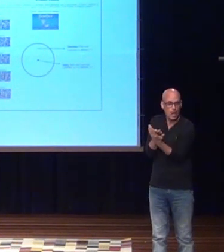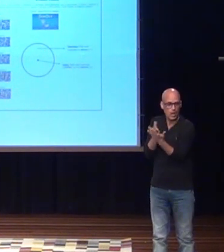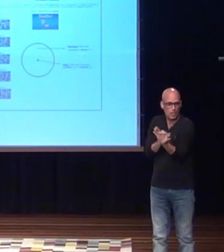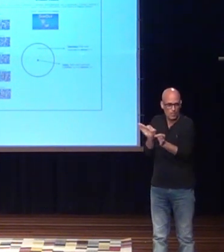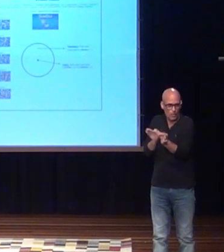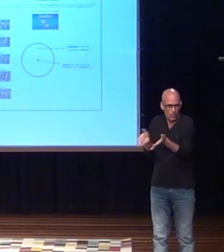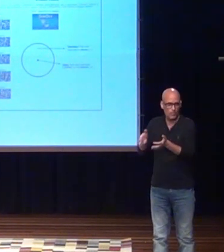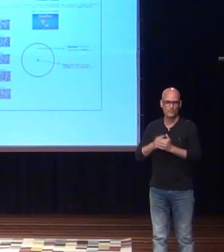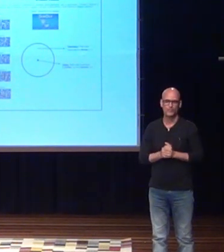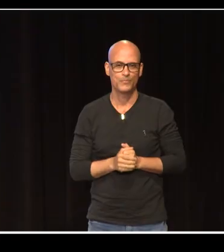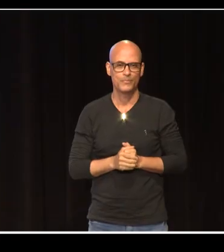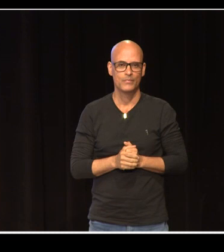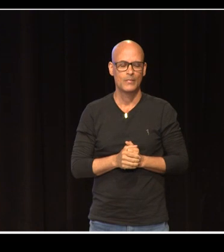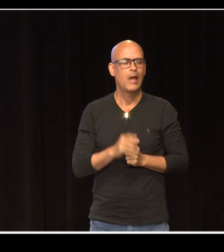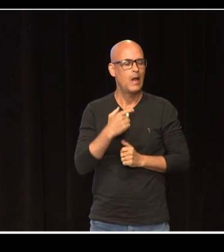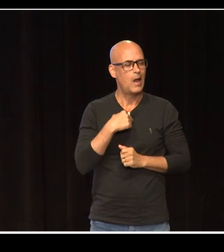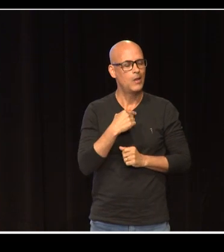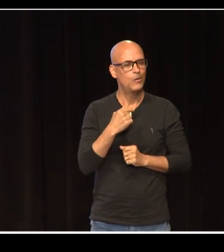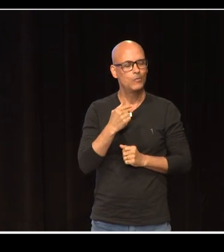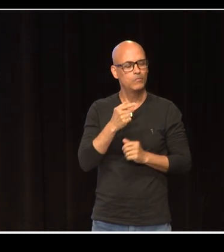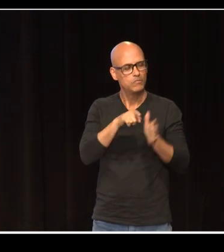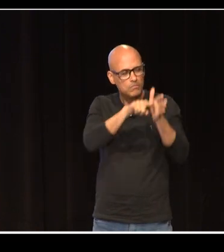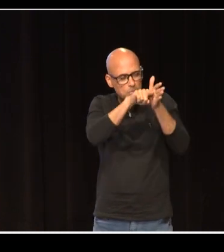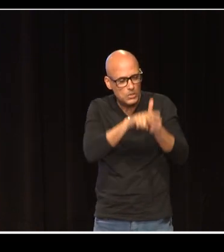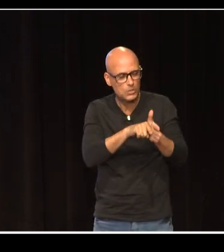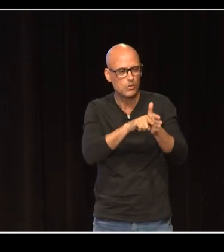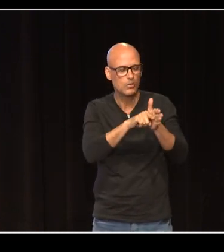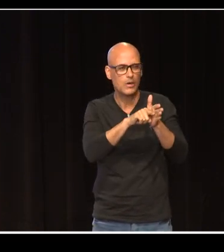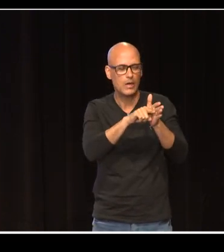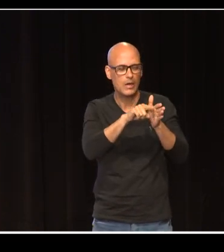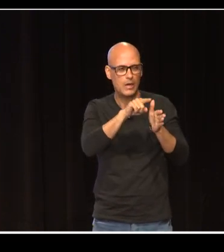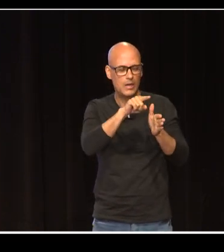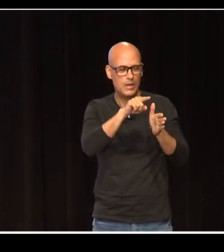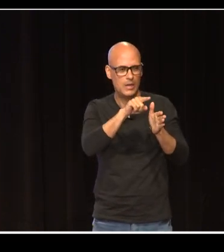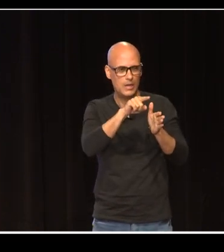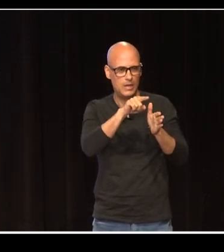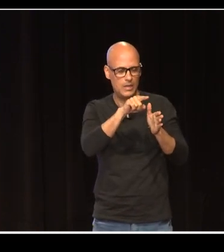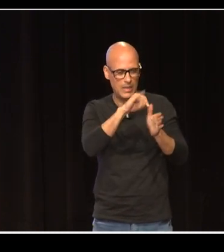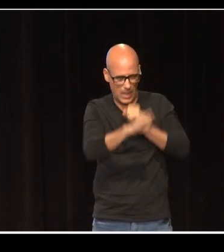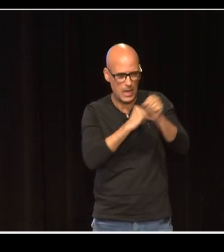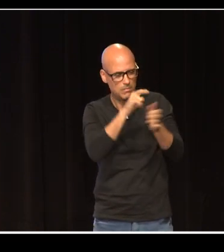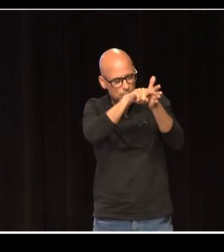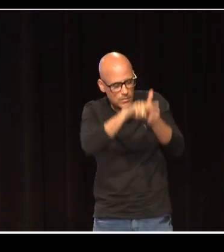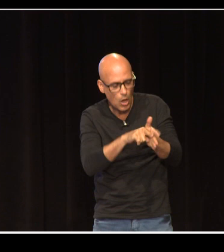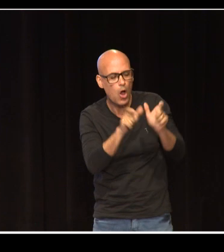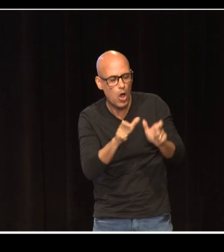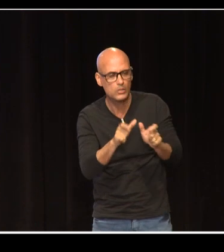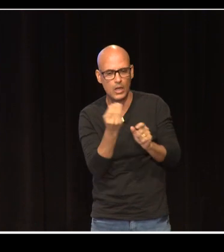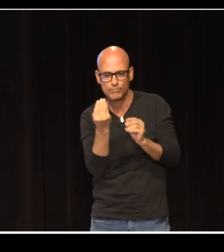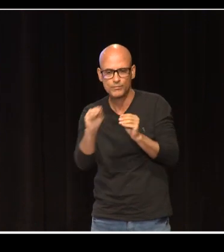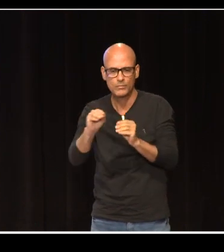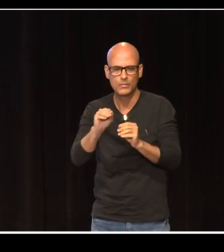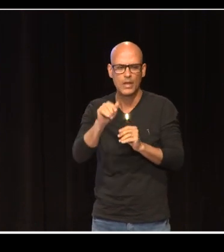gente vai trabalhar, a gente pega o endereço na internet e gera um QR Code. E eles ainda estão engatinhando para esse uso de